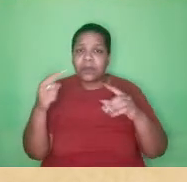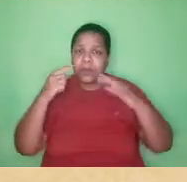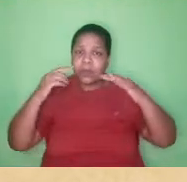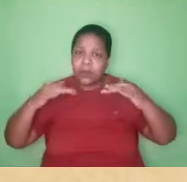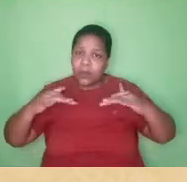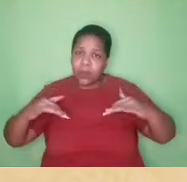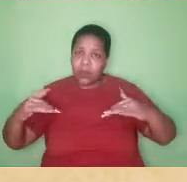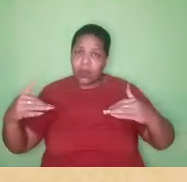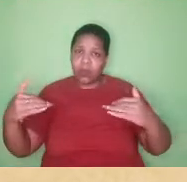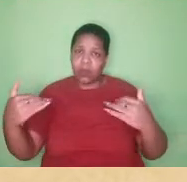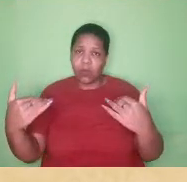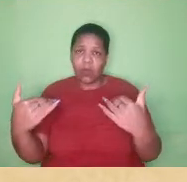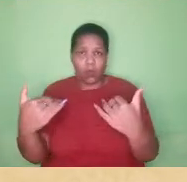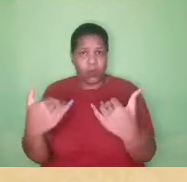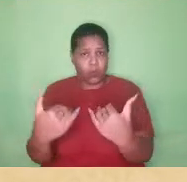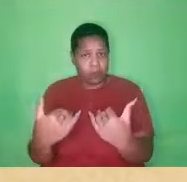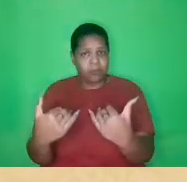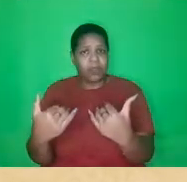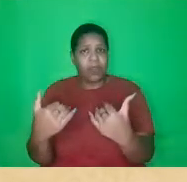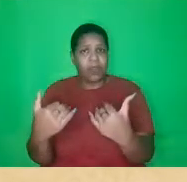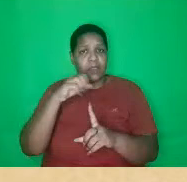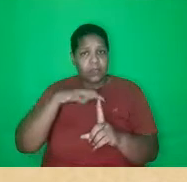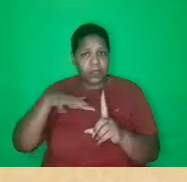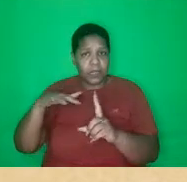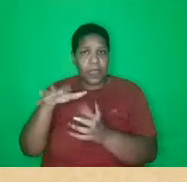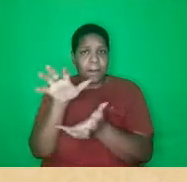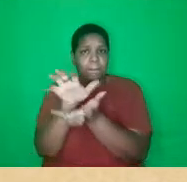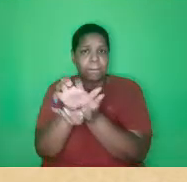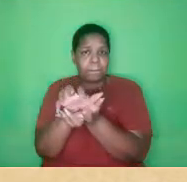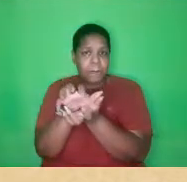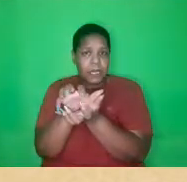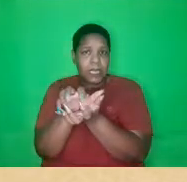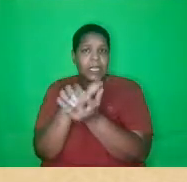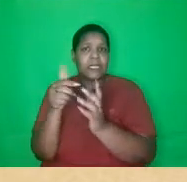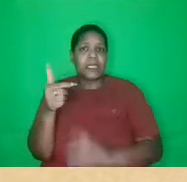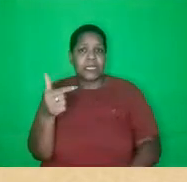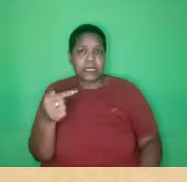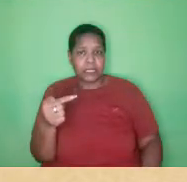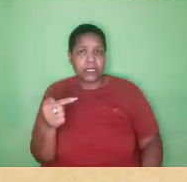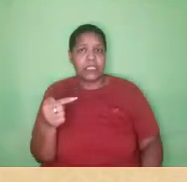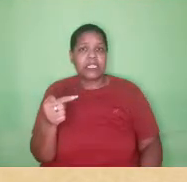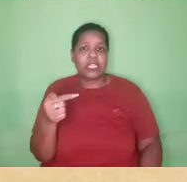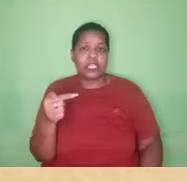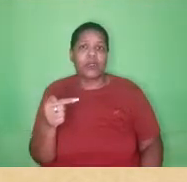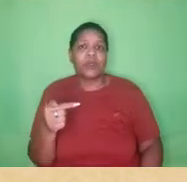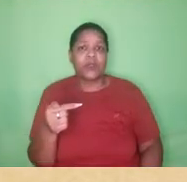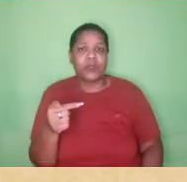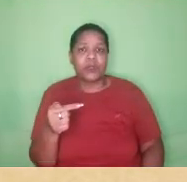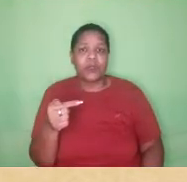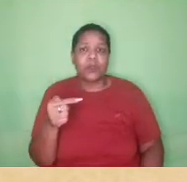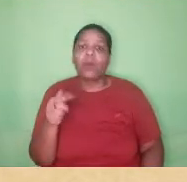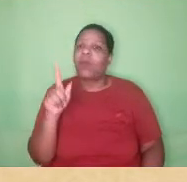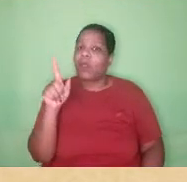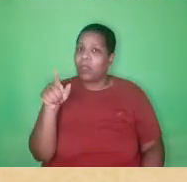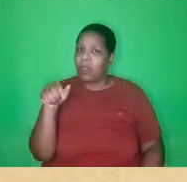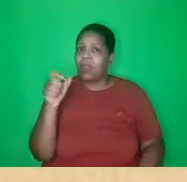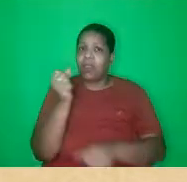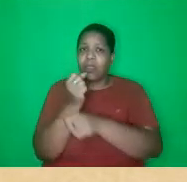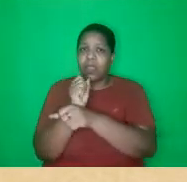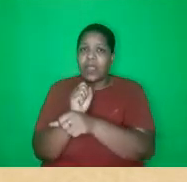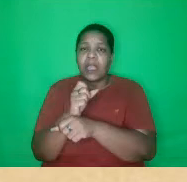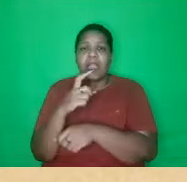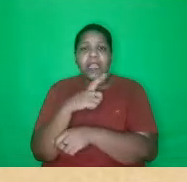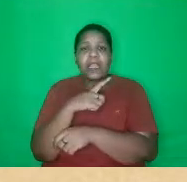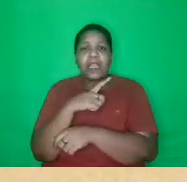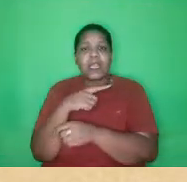sociedade pernambucana do século XVII, né, fosse escravista. Você tem cidades mineiras,